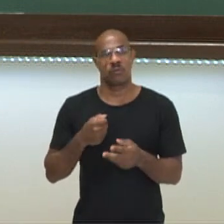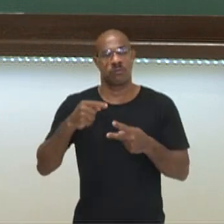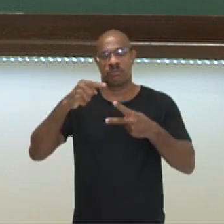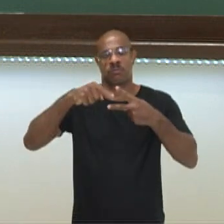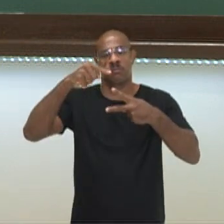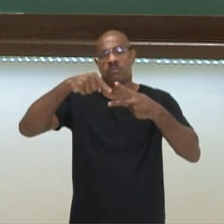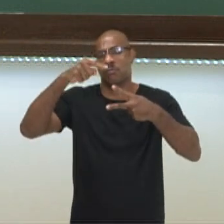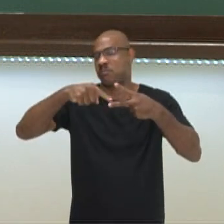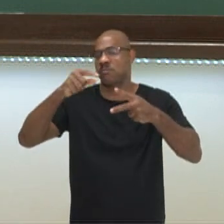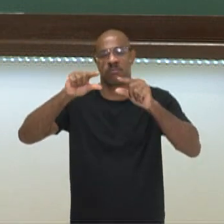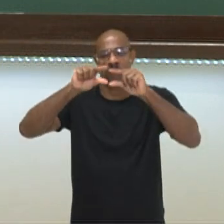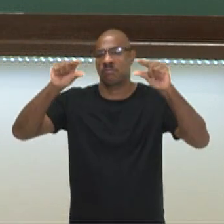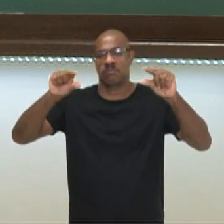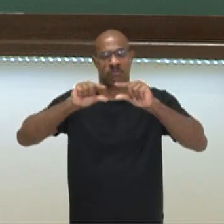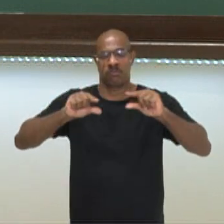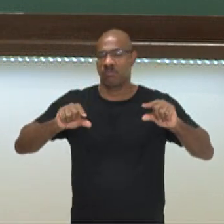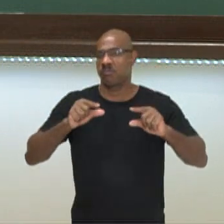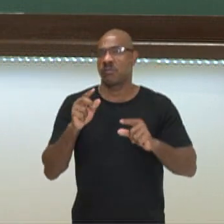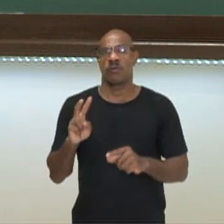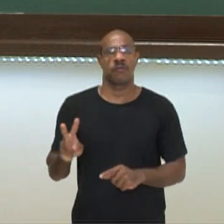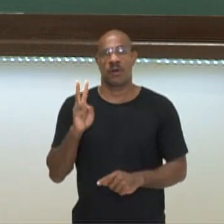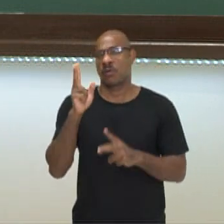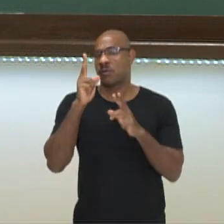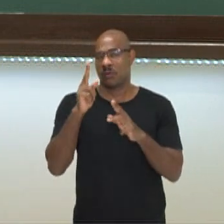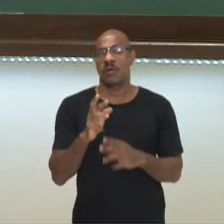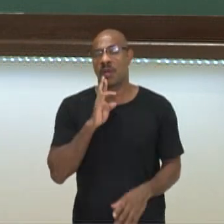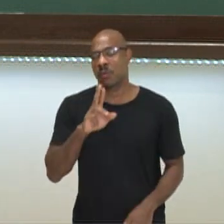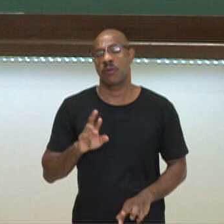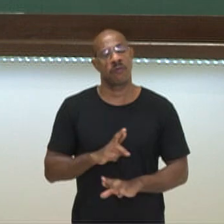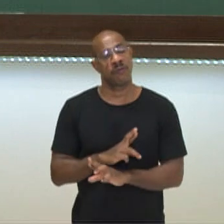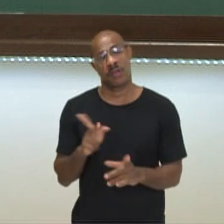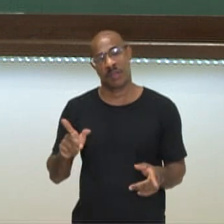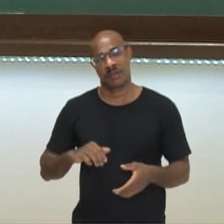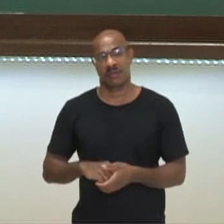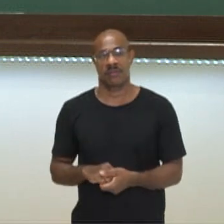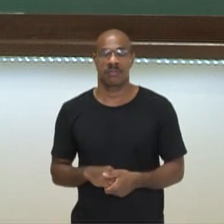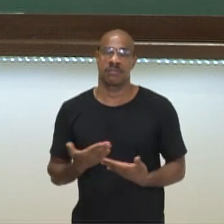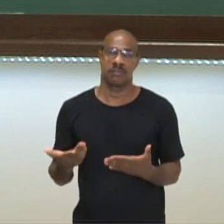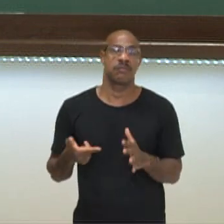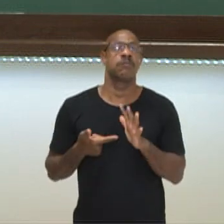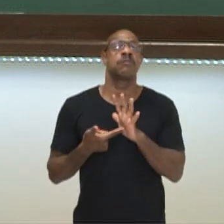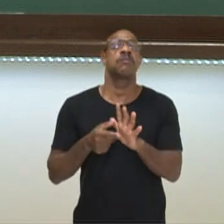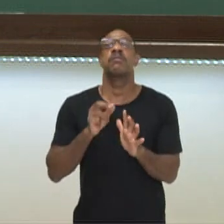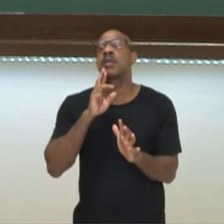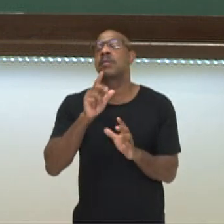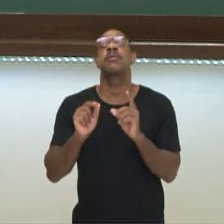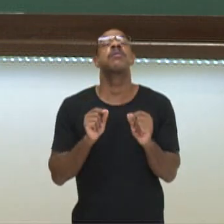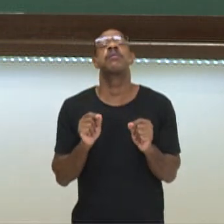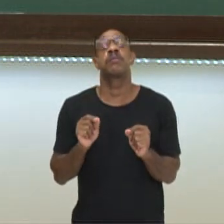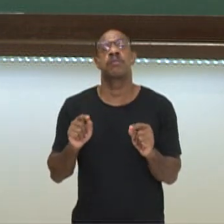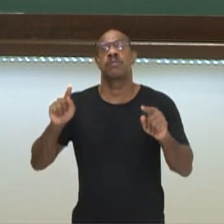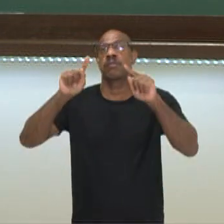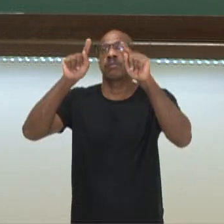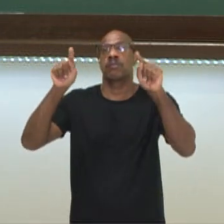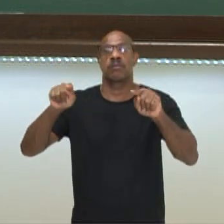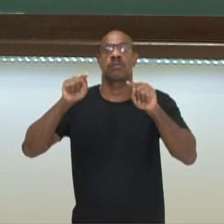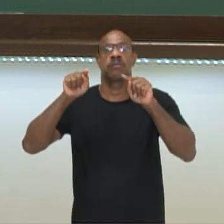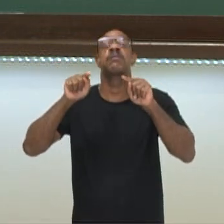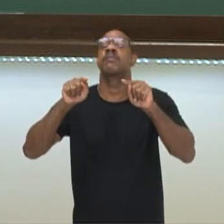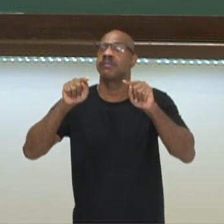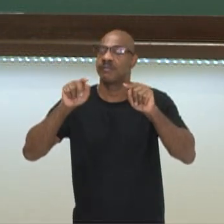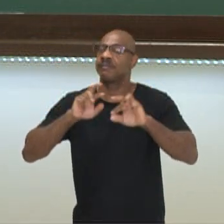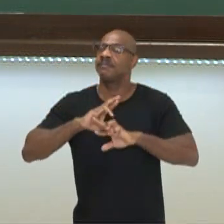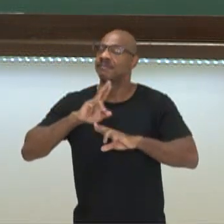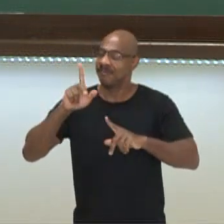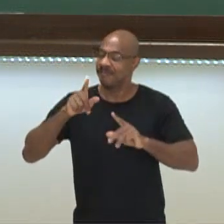As mesmas operações, os mesmos valores com resultados diferentes. Quem que me deu esse resultado diferente? O